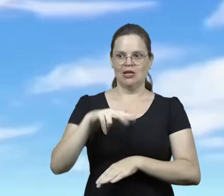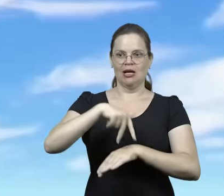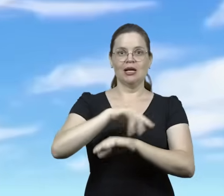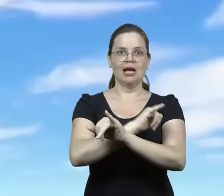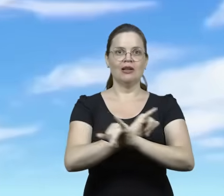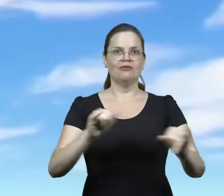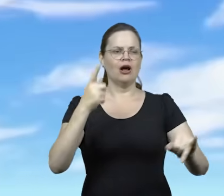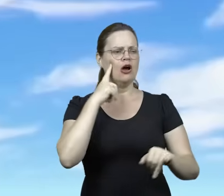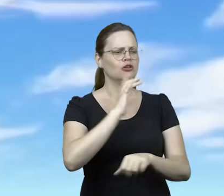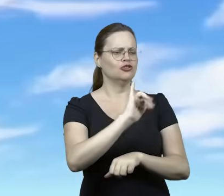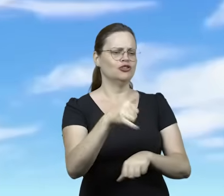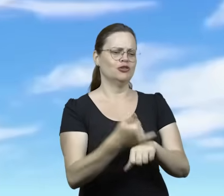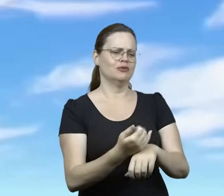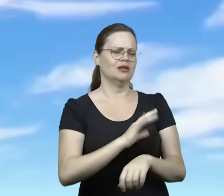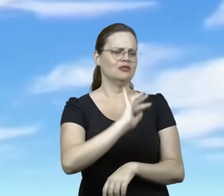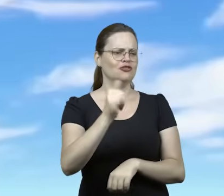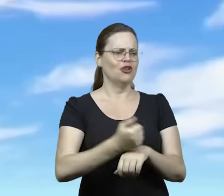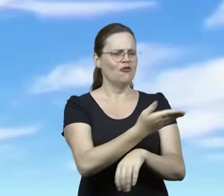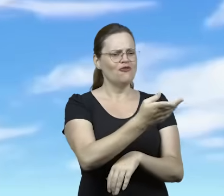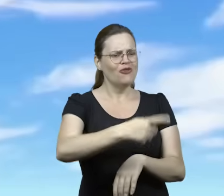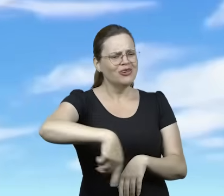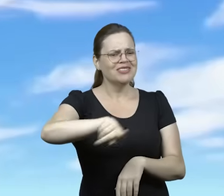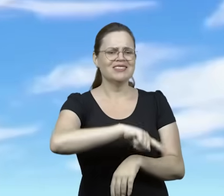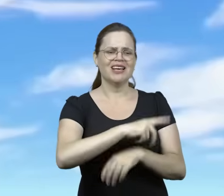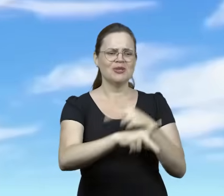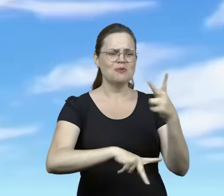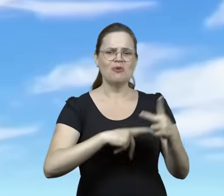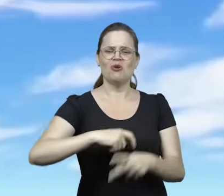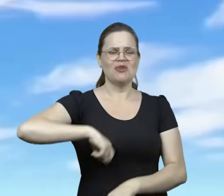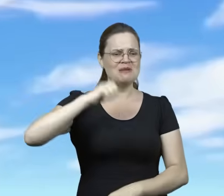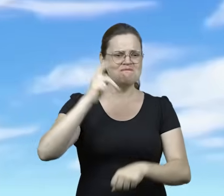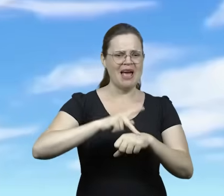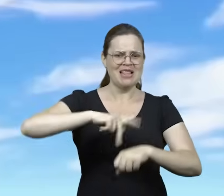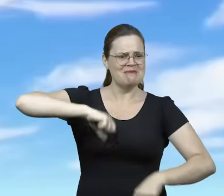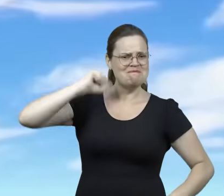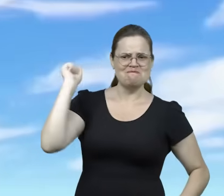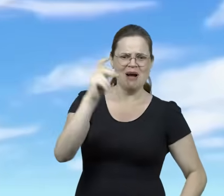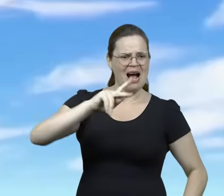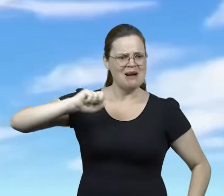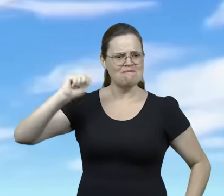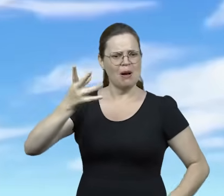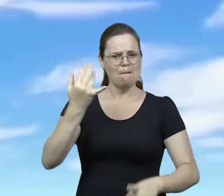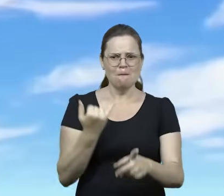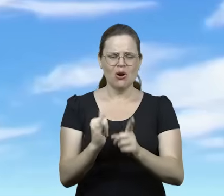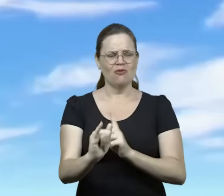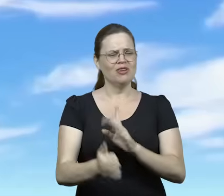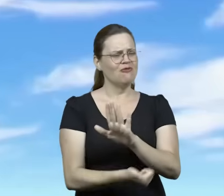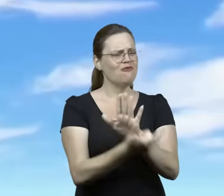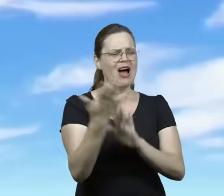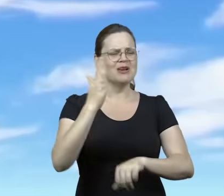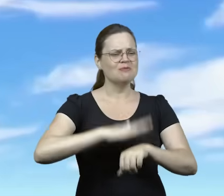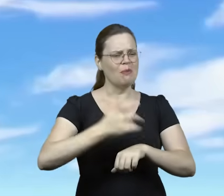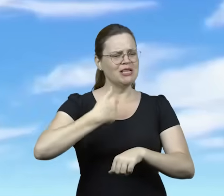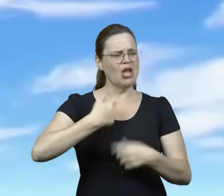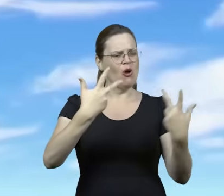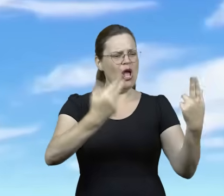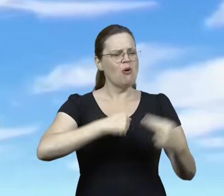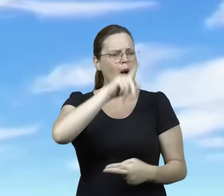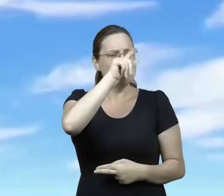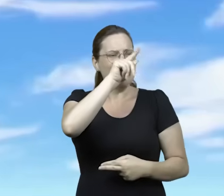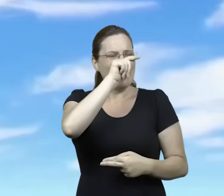Jerusalém, Jerusalém, que mata os profetas, que apedreja os que te foram enviados. Quantas vezes eu quis